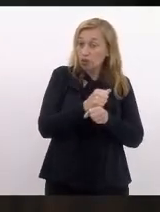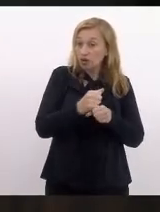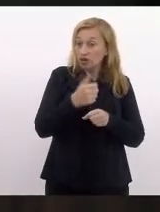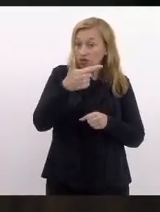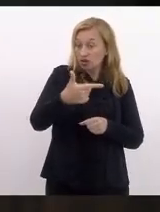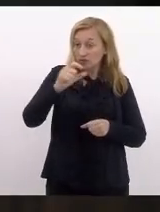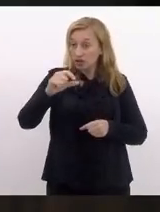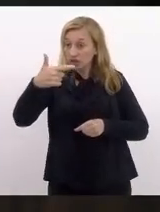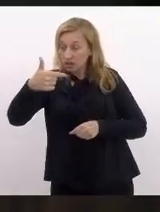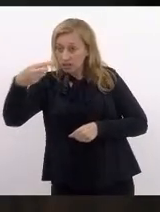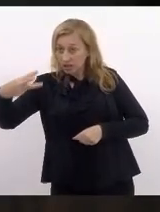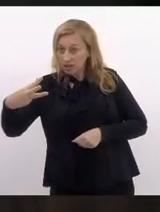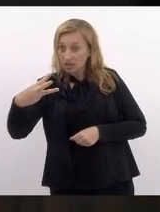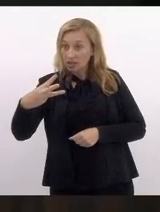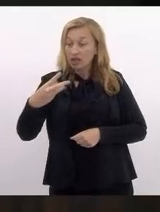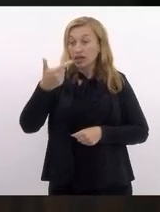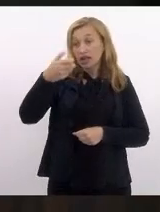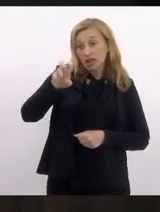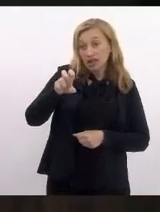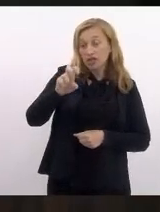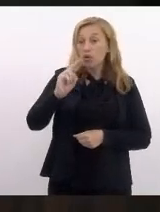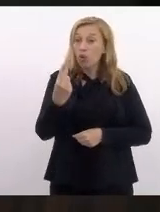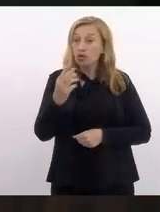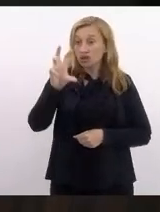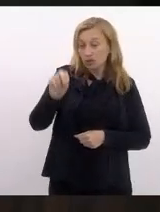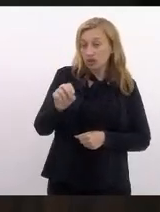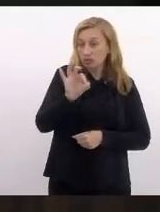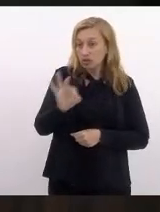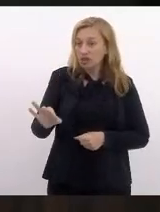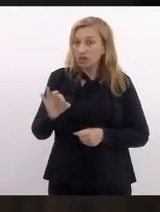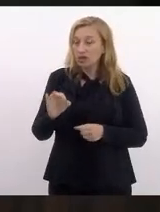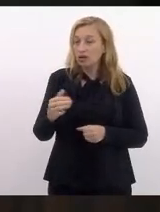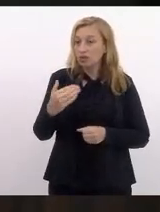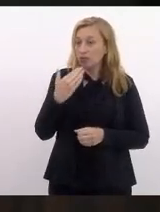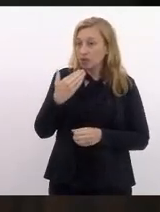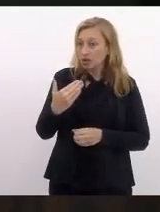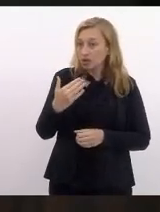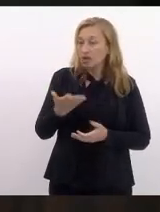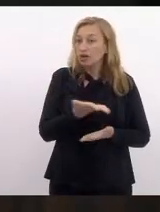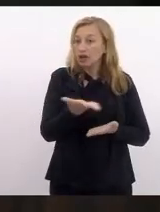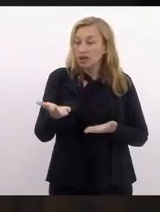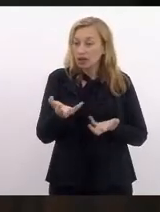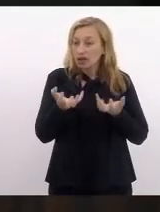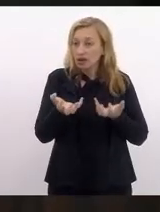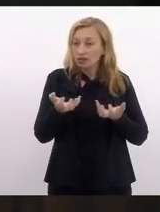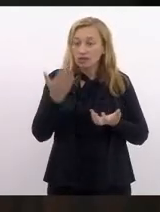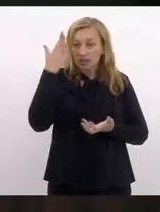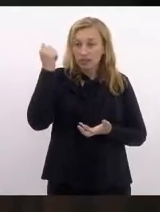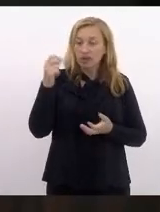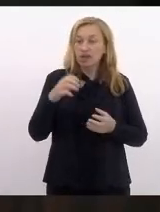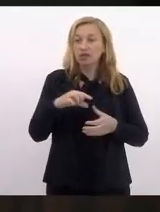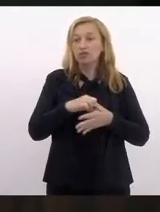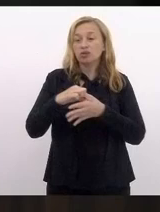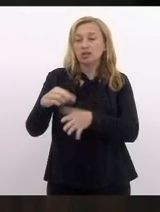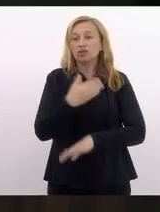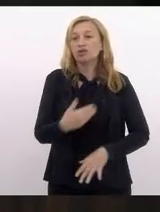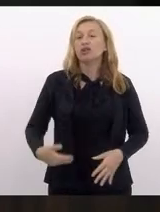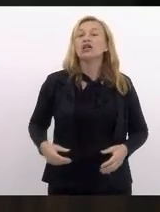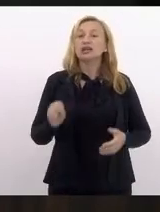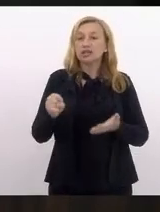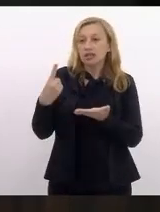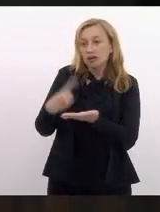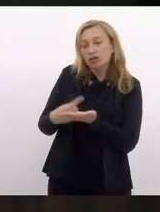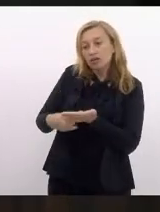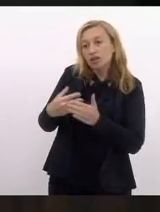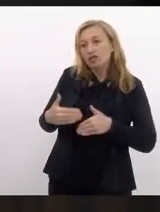outros quinze por cento ou cinquenta por cento Esse é o encaminhamento eu quero saber parte do líder do governo se foi acordado